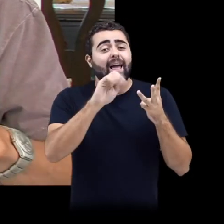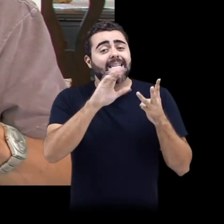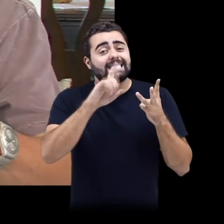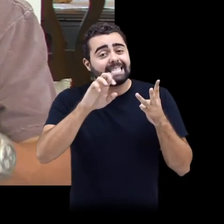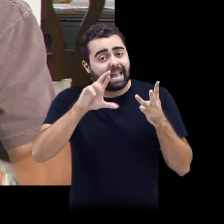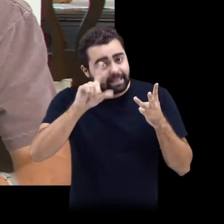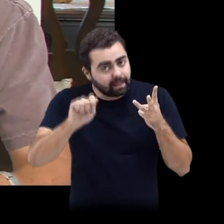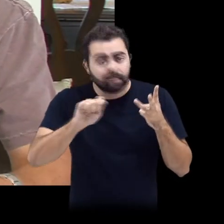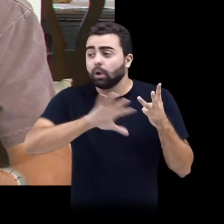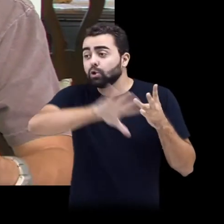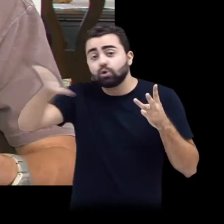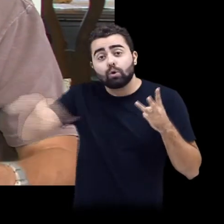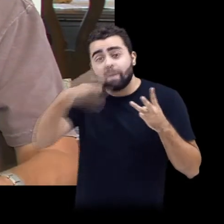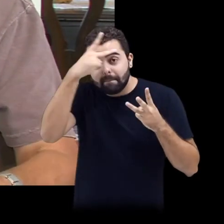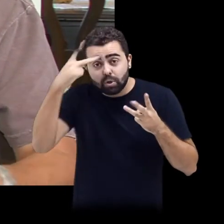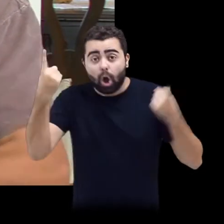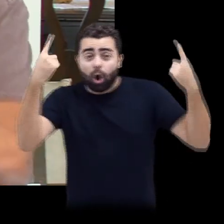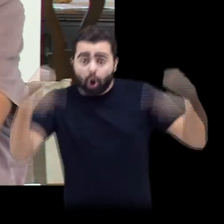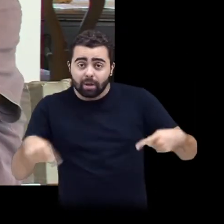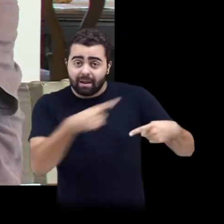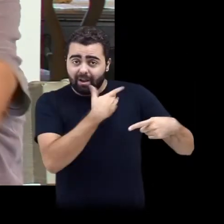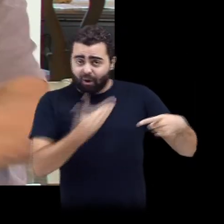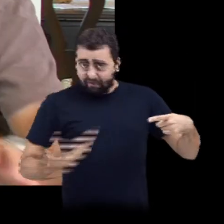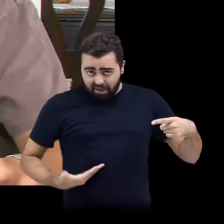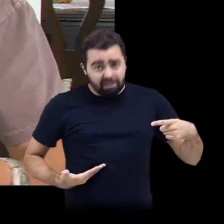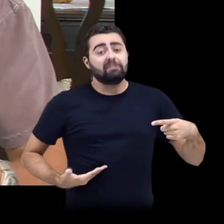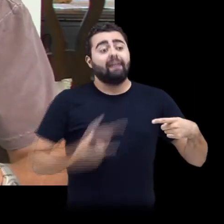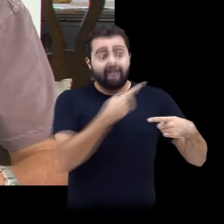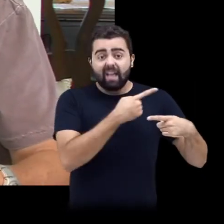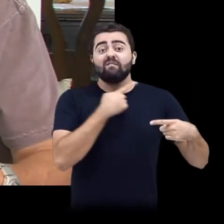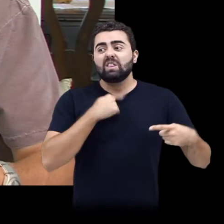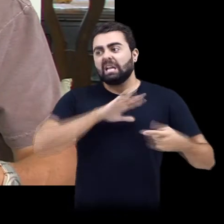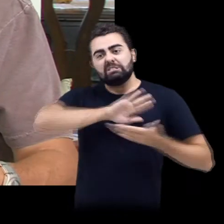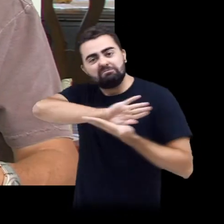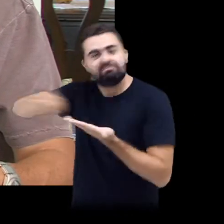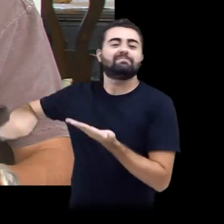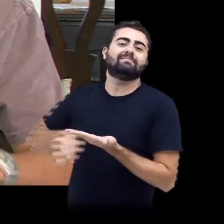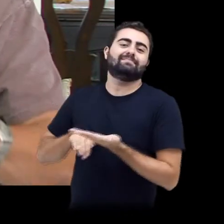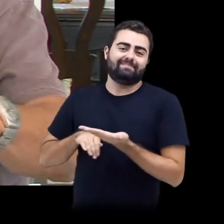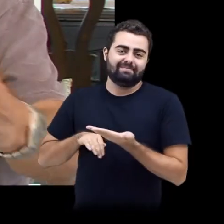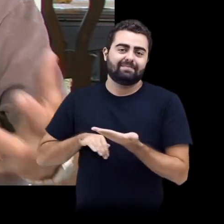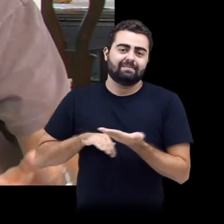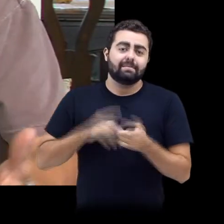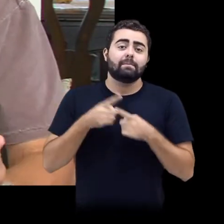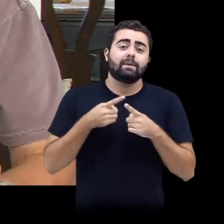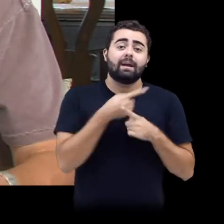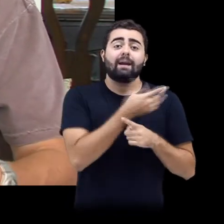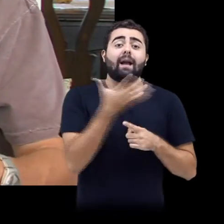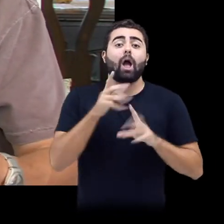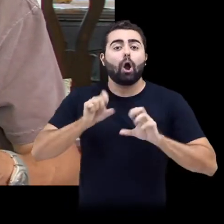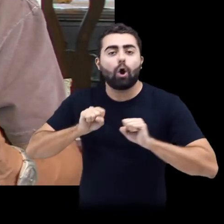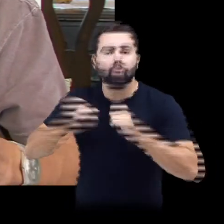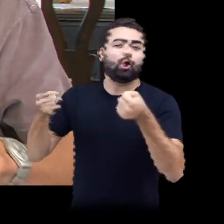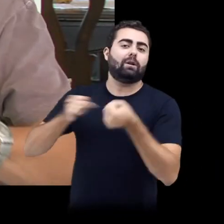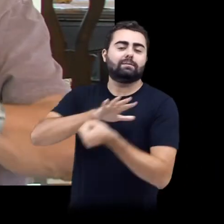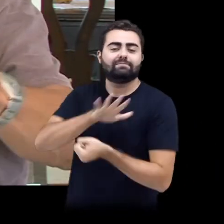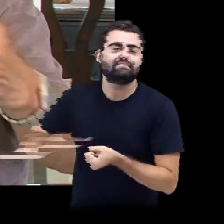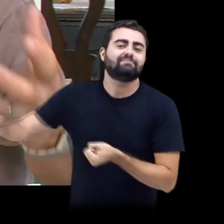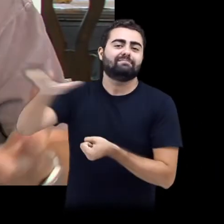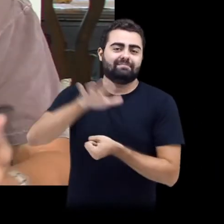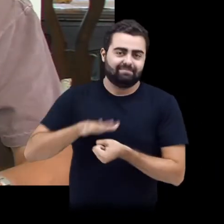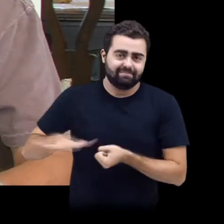queriam fazer um processo de abertura sob controle, fazendo uma grande limpeza antes. E Irã Pereira entrou nisso. Irã Pereira era daquele